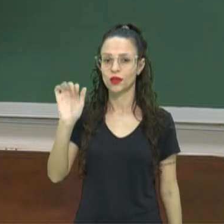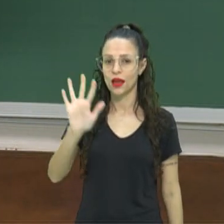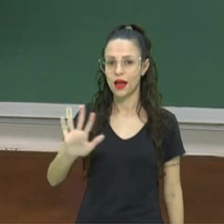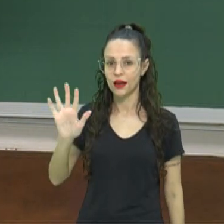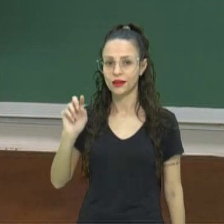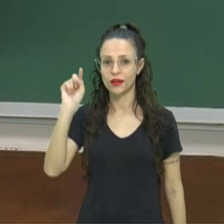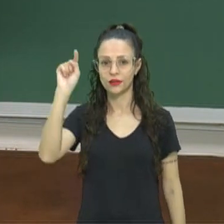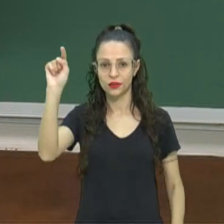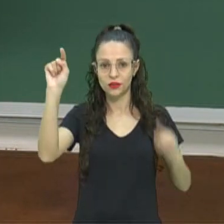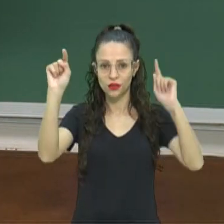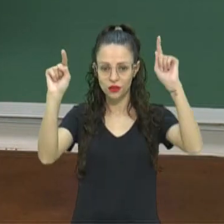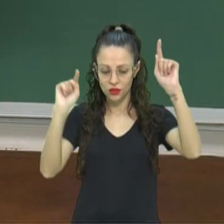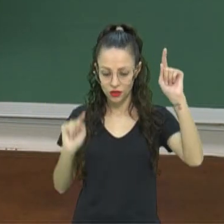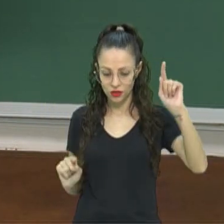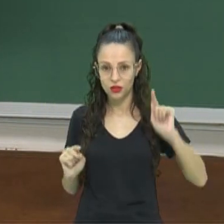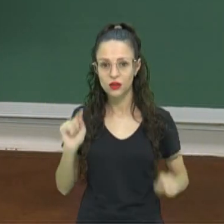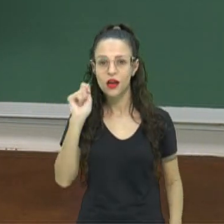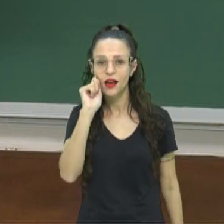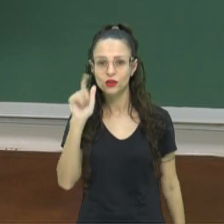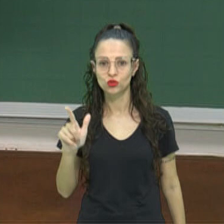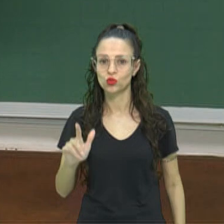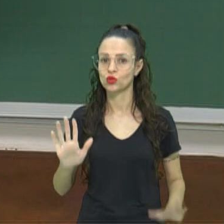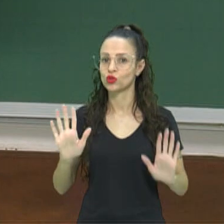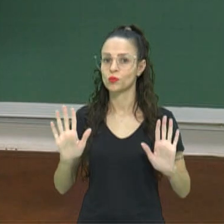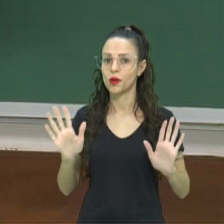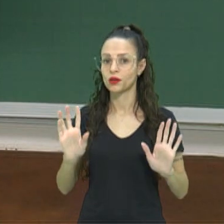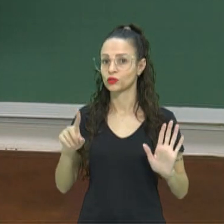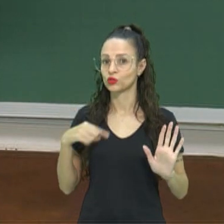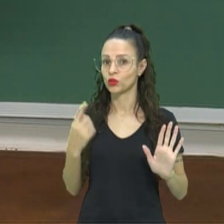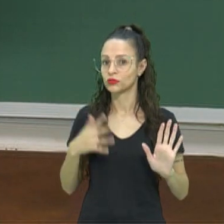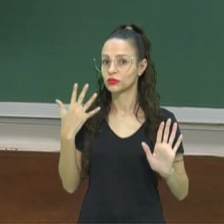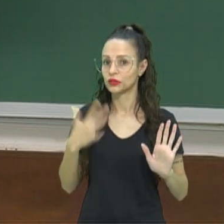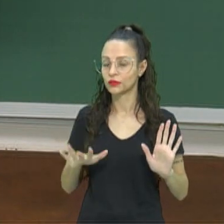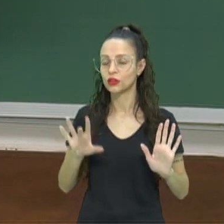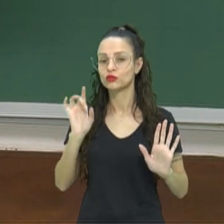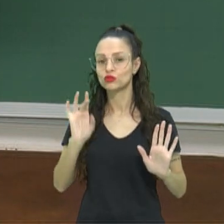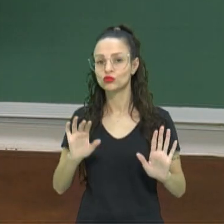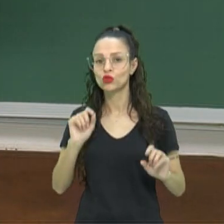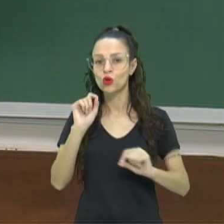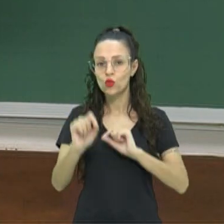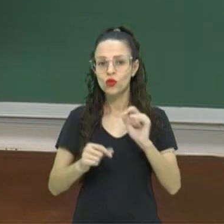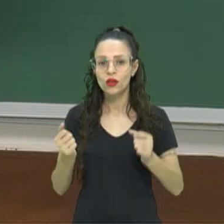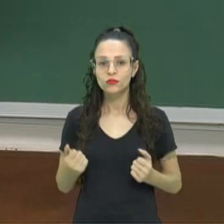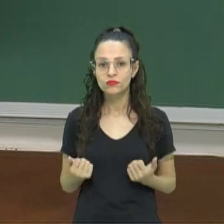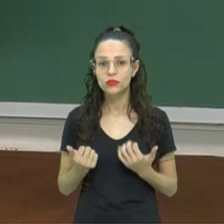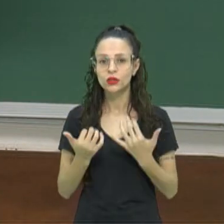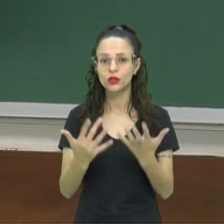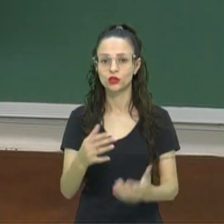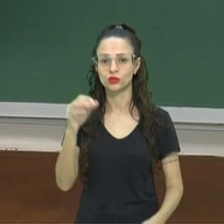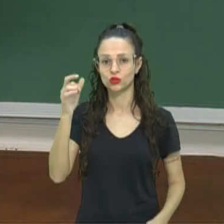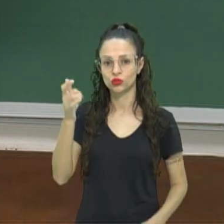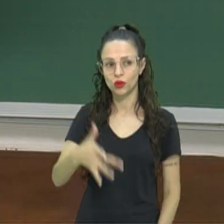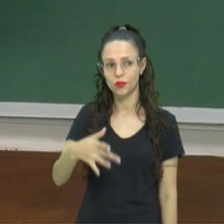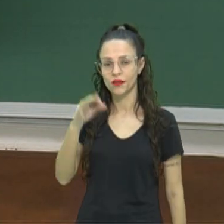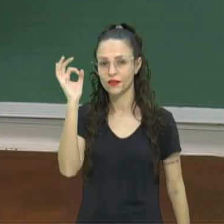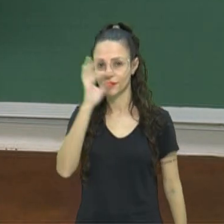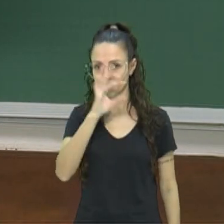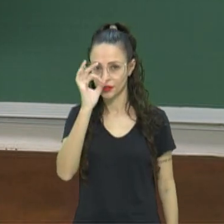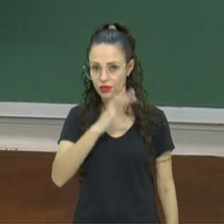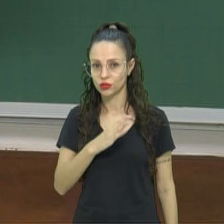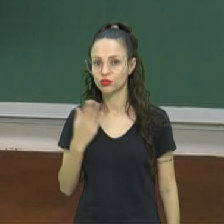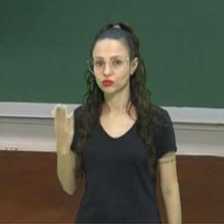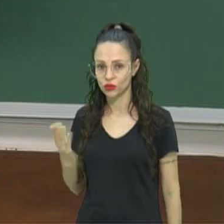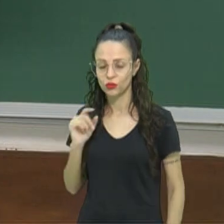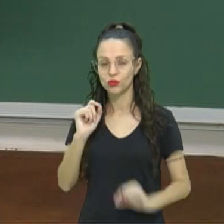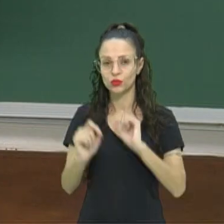nos cantinhos, que nós não queremos. Nós queremos o que vai sobrar, ok? Então, o que você faz?